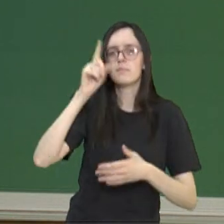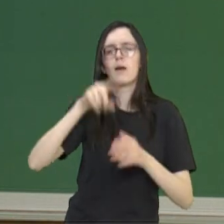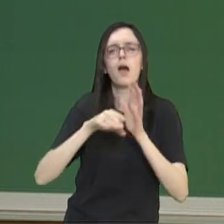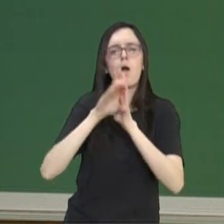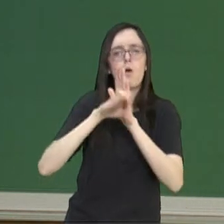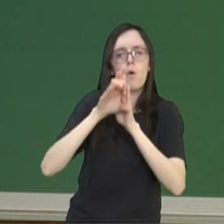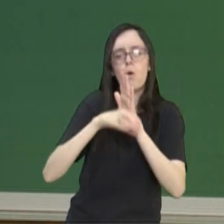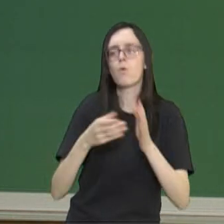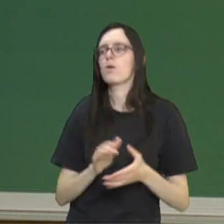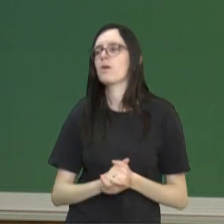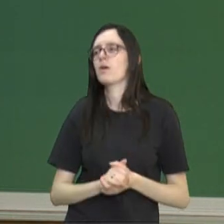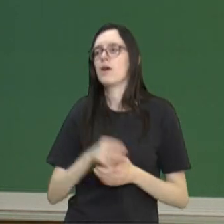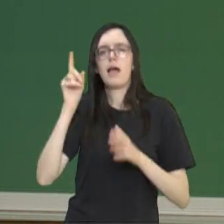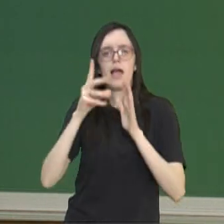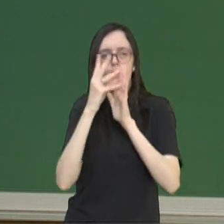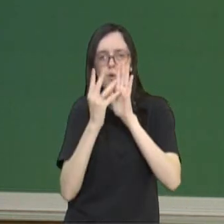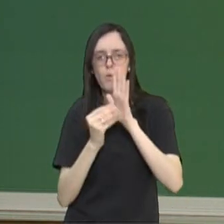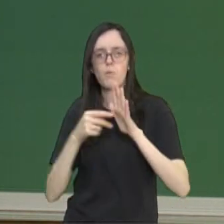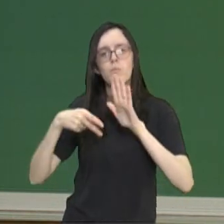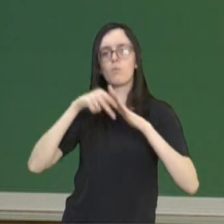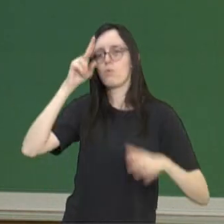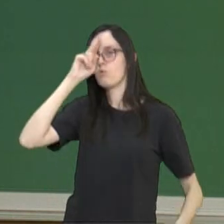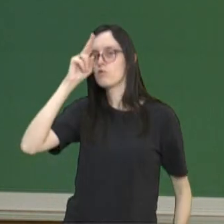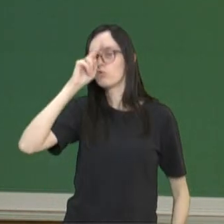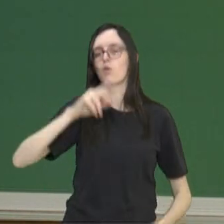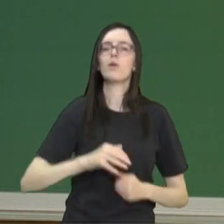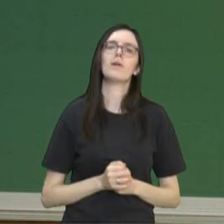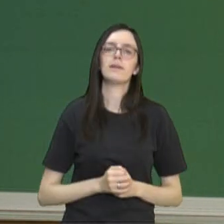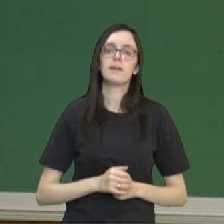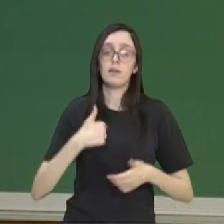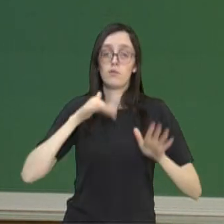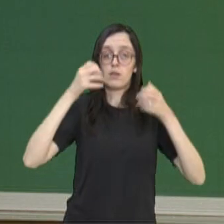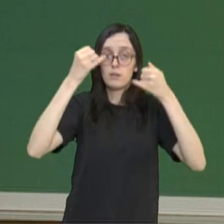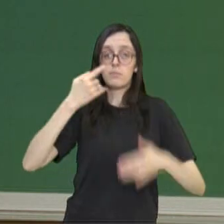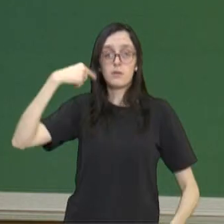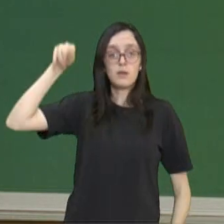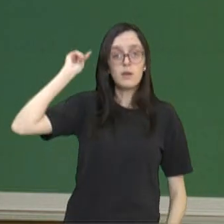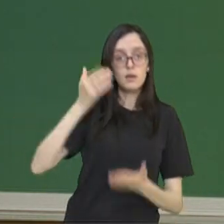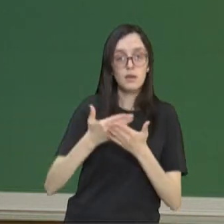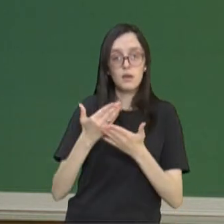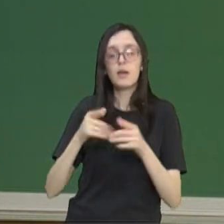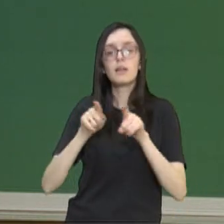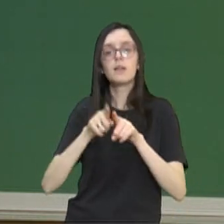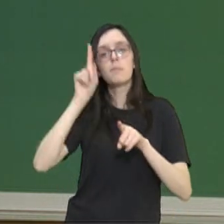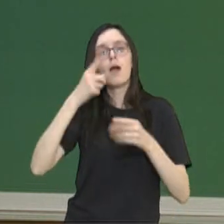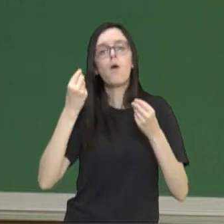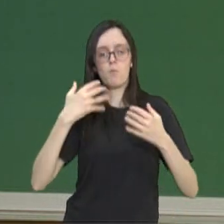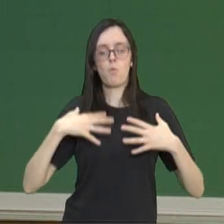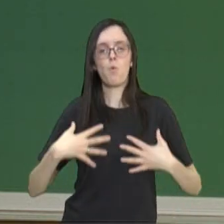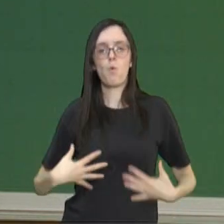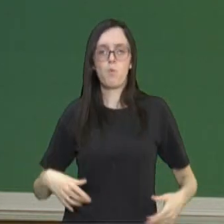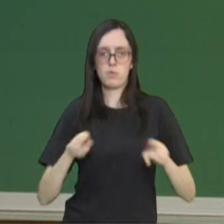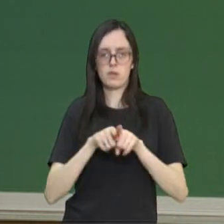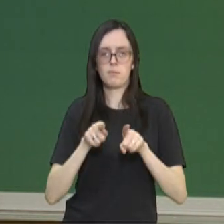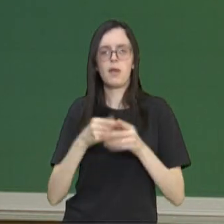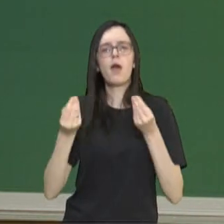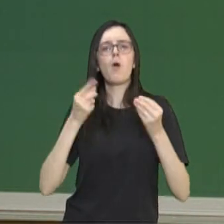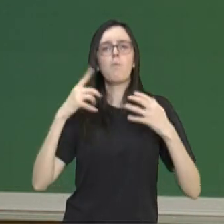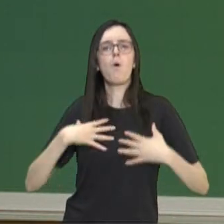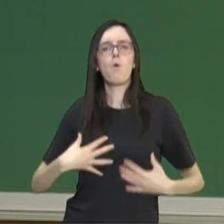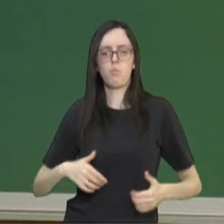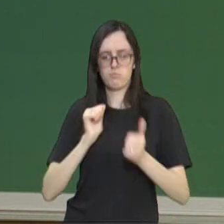outras aulas. Então, nós falamos da questão da origem, da história, acho que todos vocês devem lembrar, né?